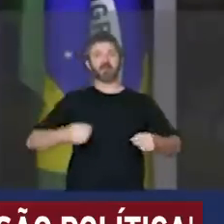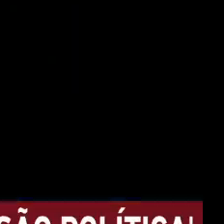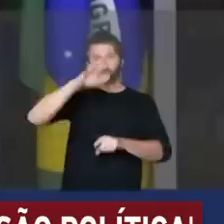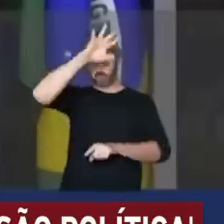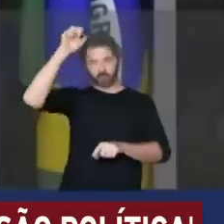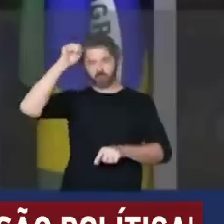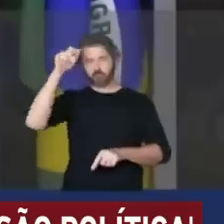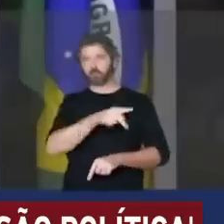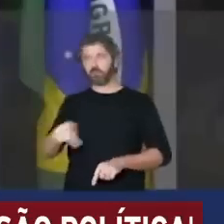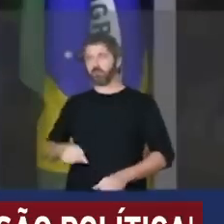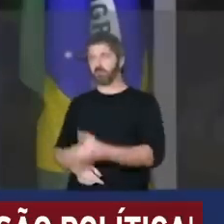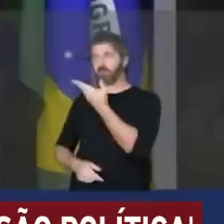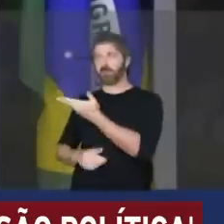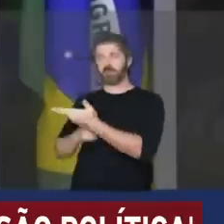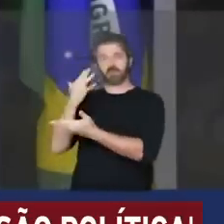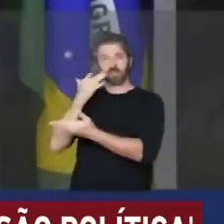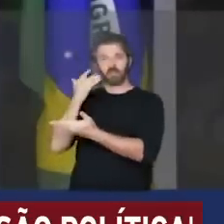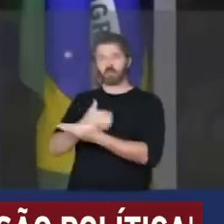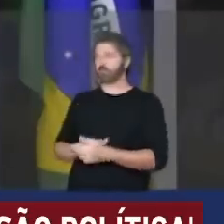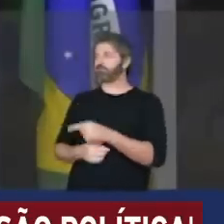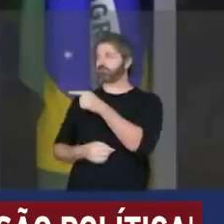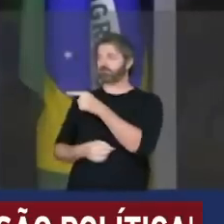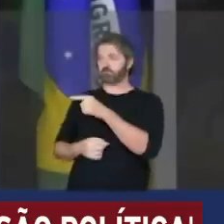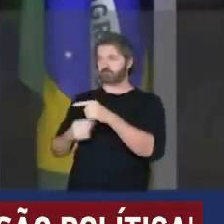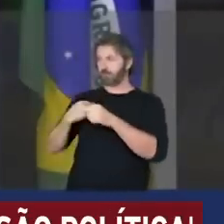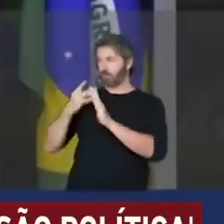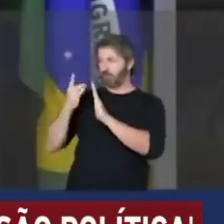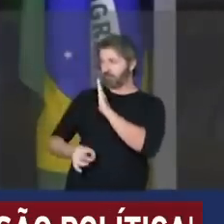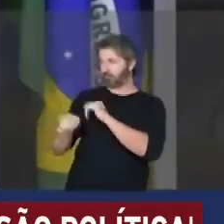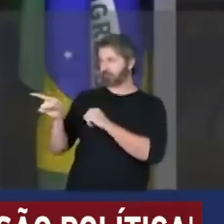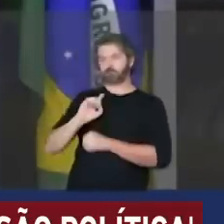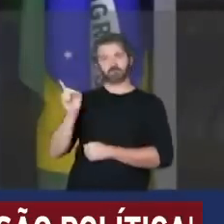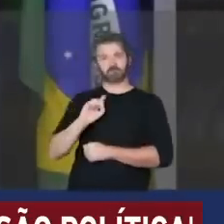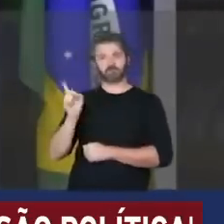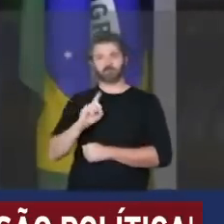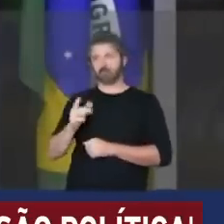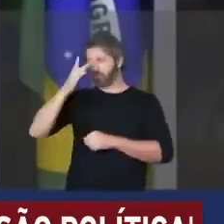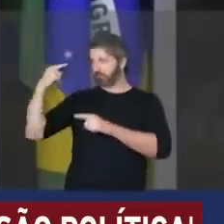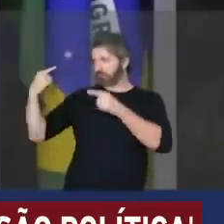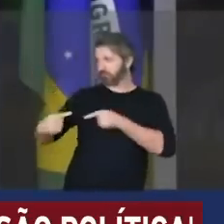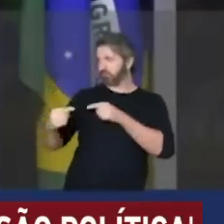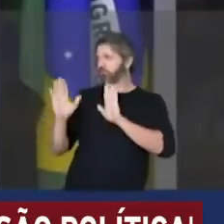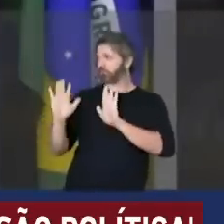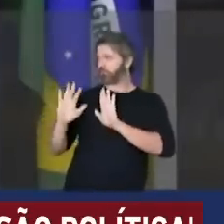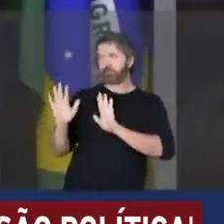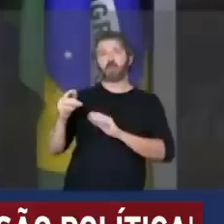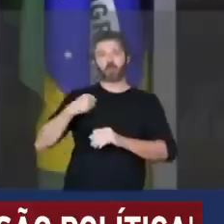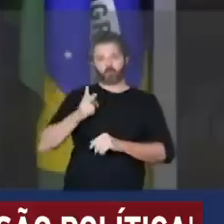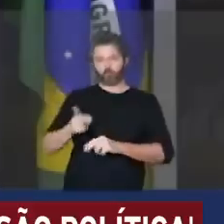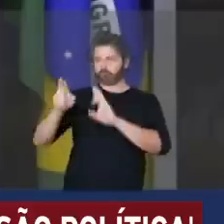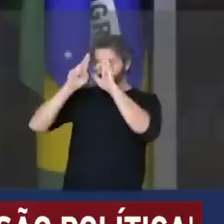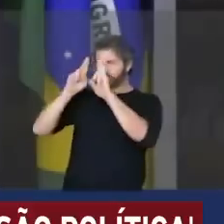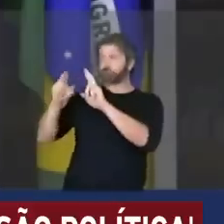Planalto. Presidente Arthur Lira, o senhor não ganha um inimigo, nem mesmo um adversário.